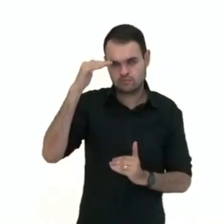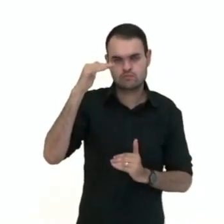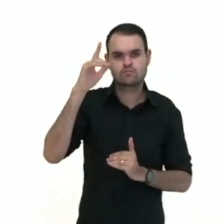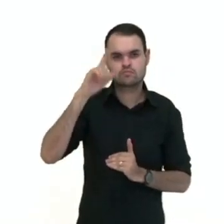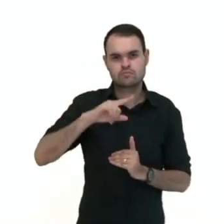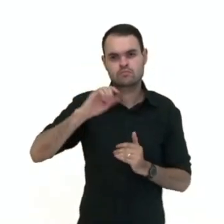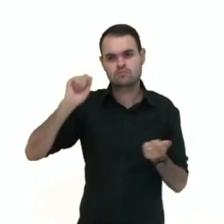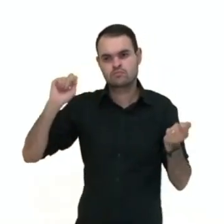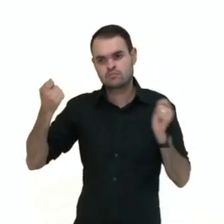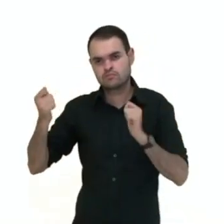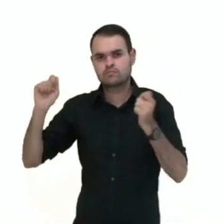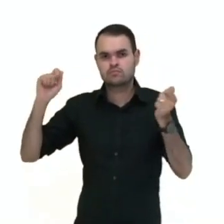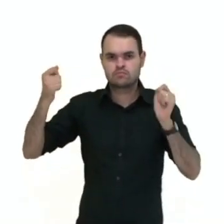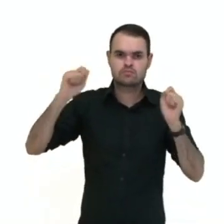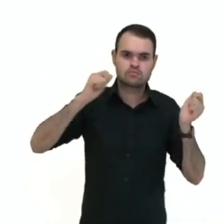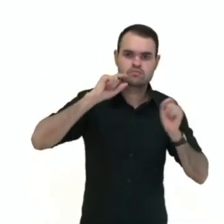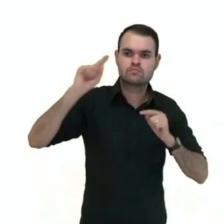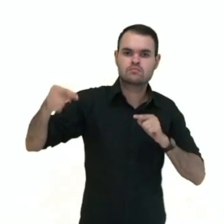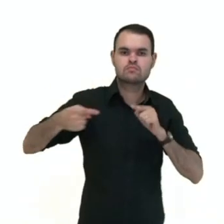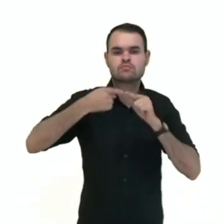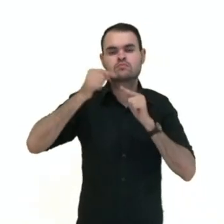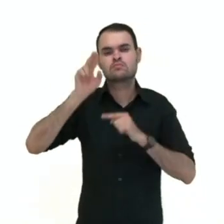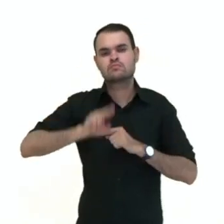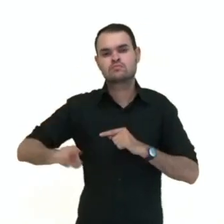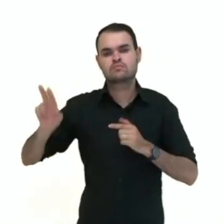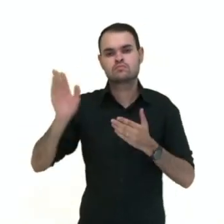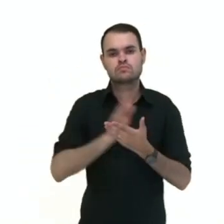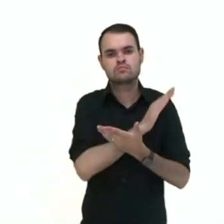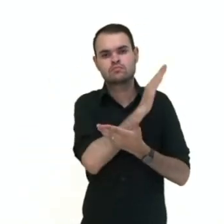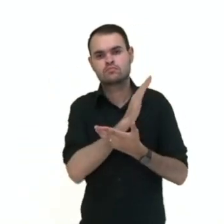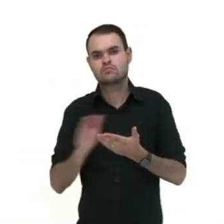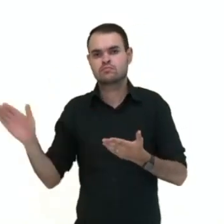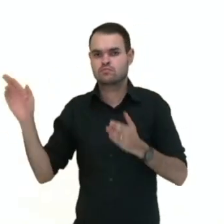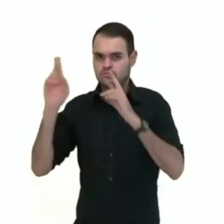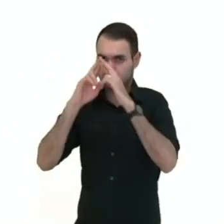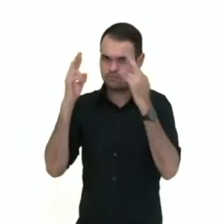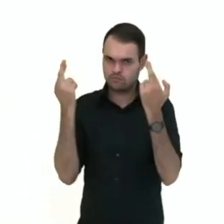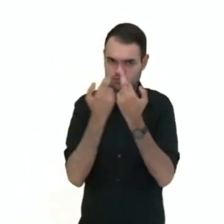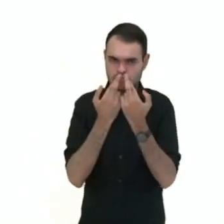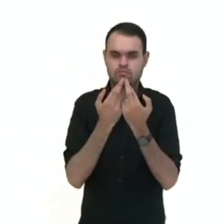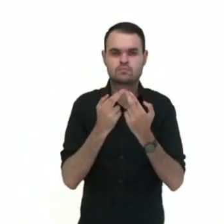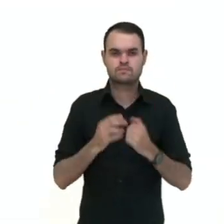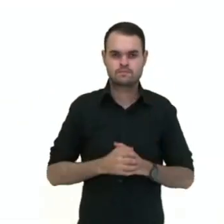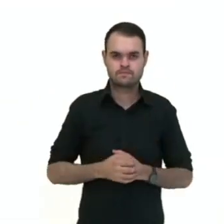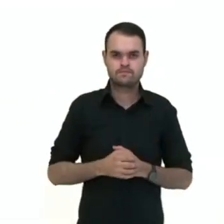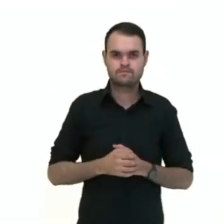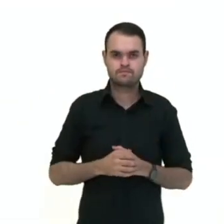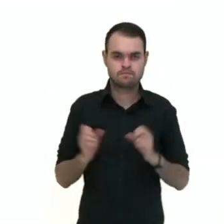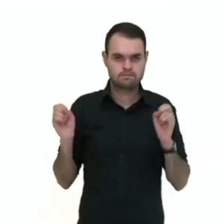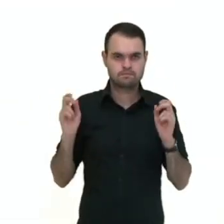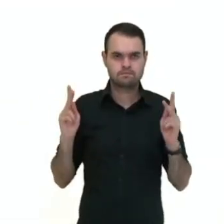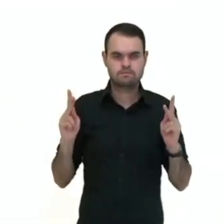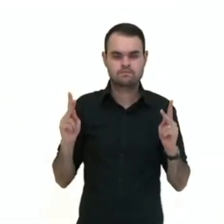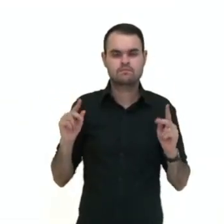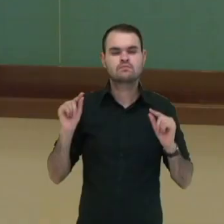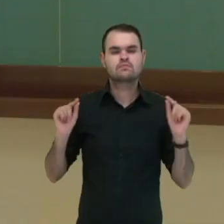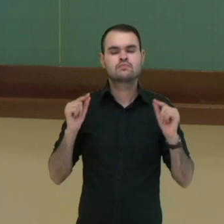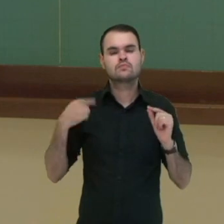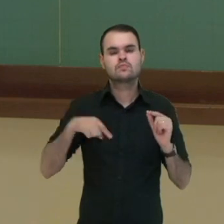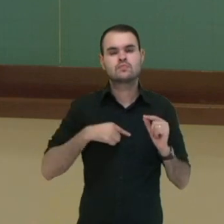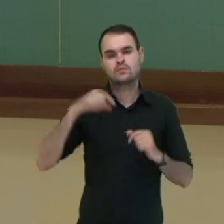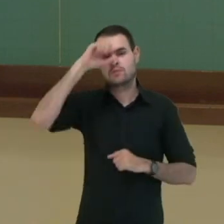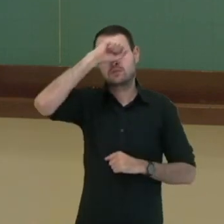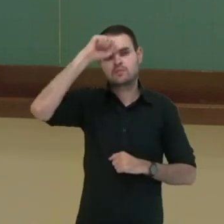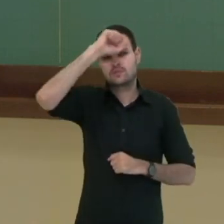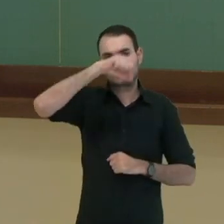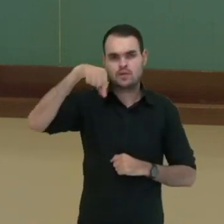ali adequadamente usadas para diferenciar ali os reinos, né? Os diferentes reinos. Ok, minha gente? O que nós vimos